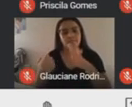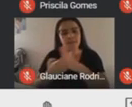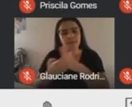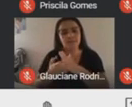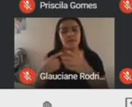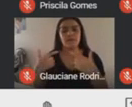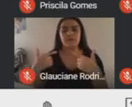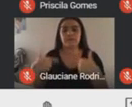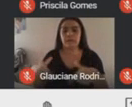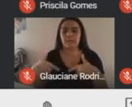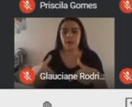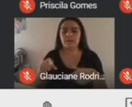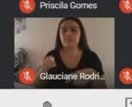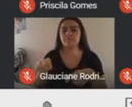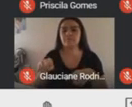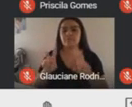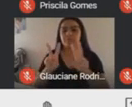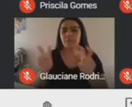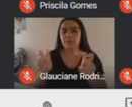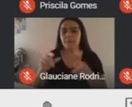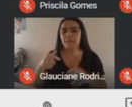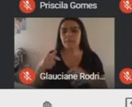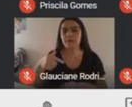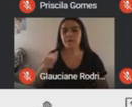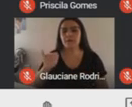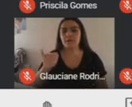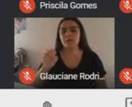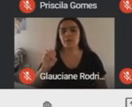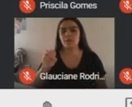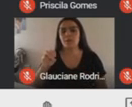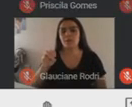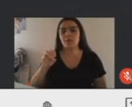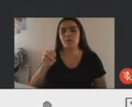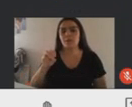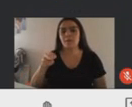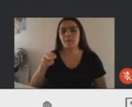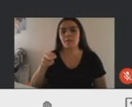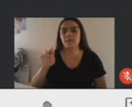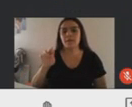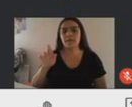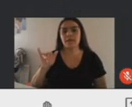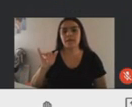de quimiometria com eles, bem bacana,